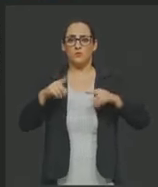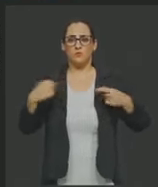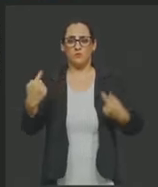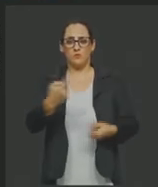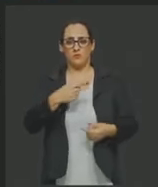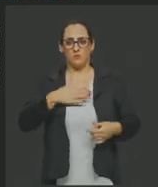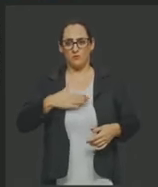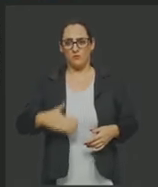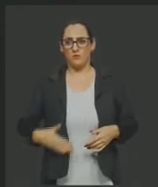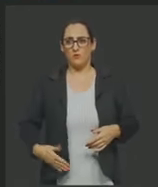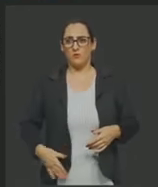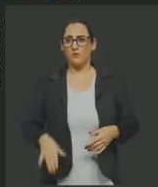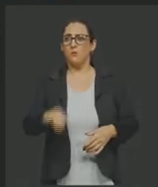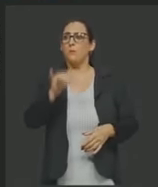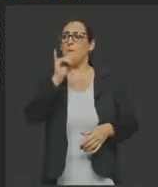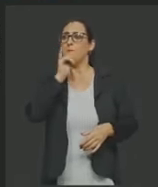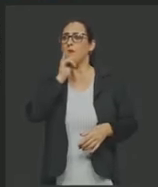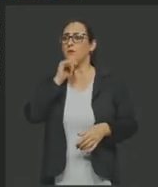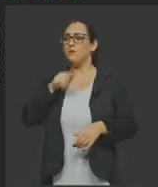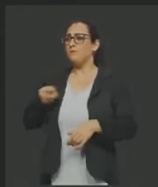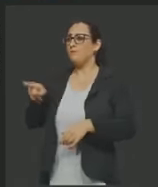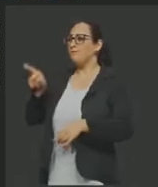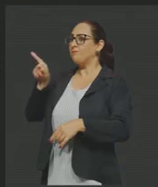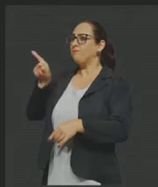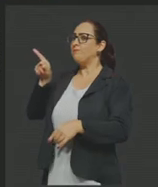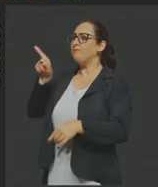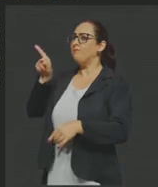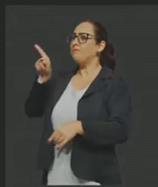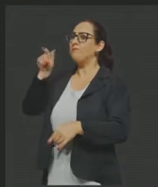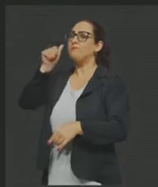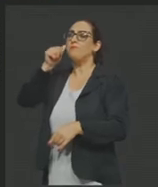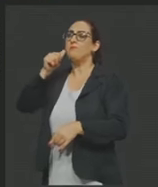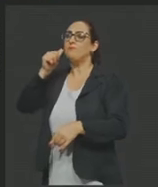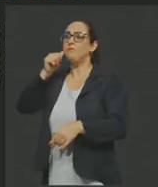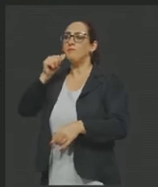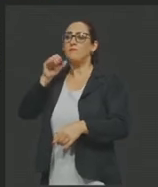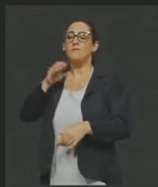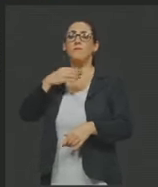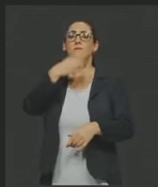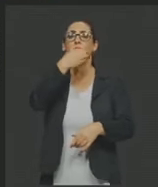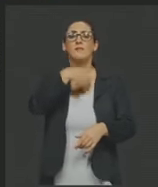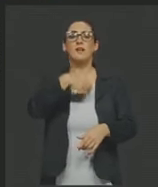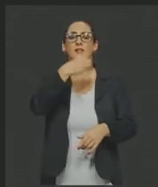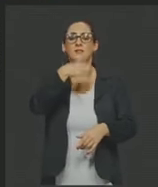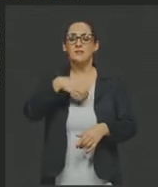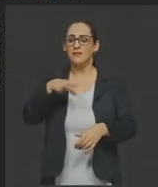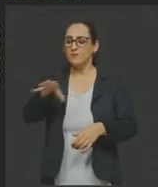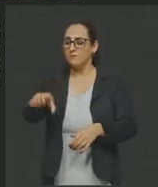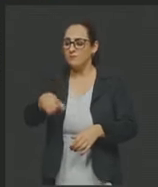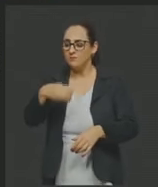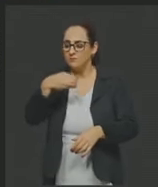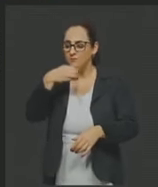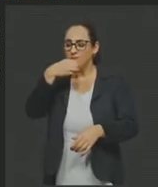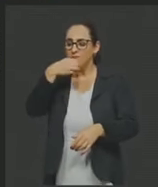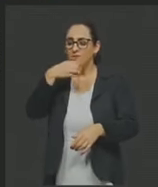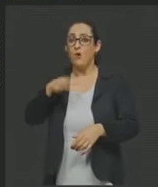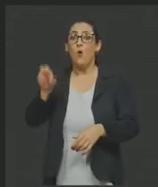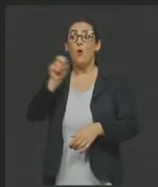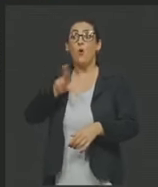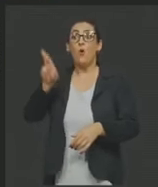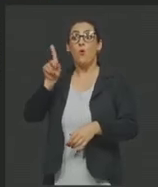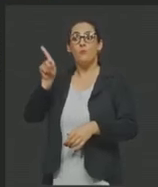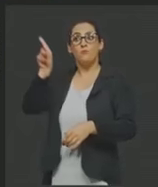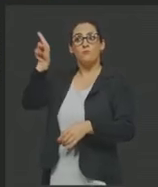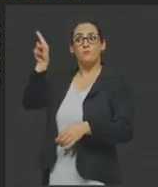quando cheira, quando ela pega uma maçã, ou essa outra cheira uma flor, o sistema nervoso está aí recebendo estímulos